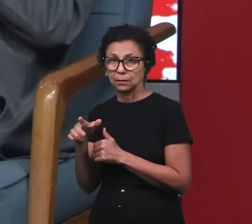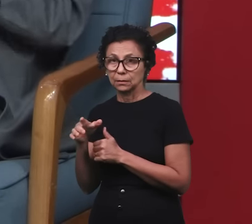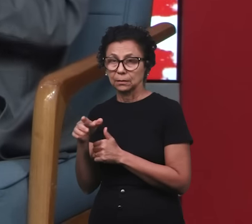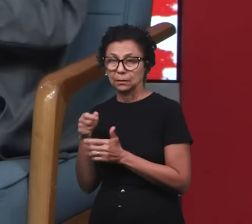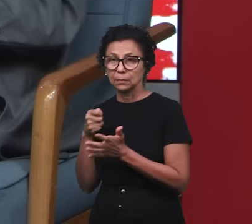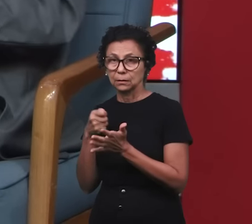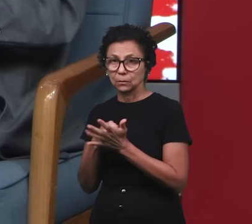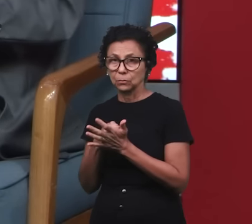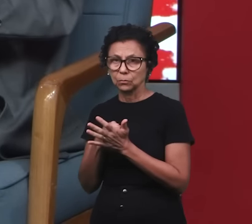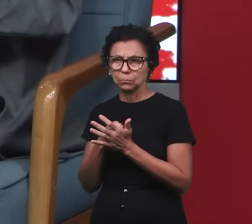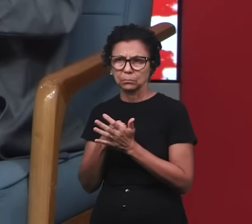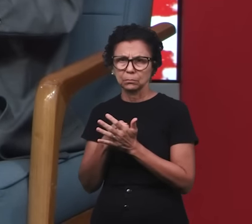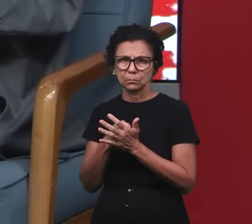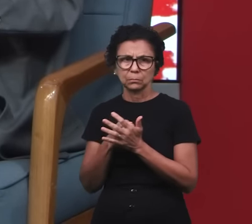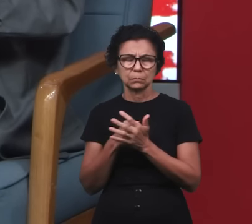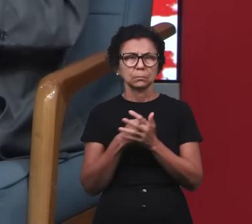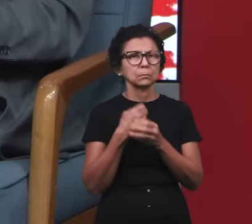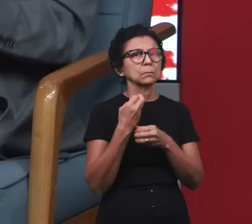Mas você vai dizer, como?